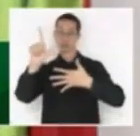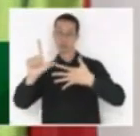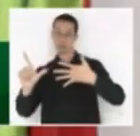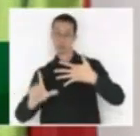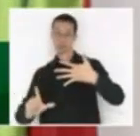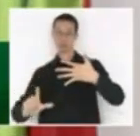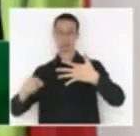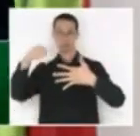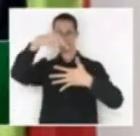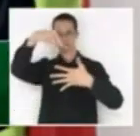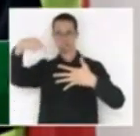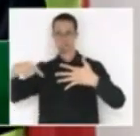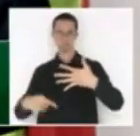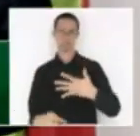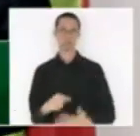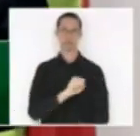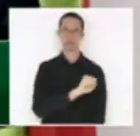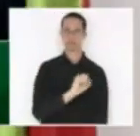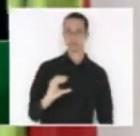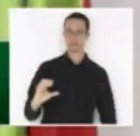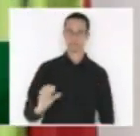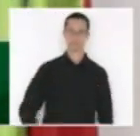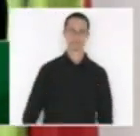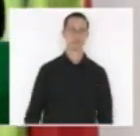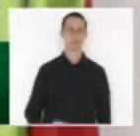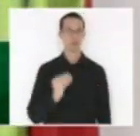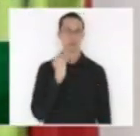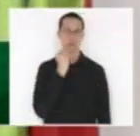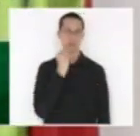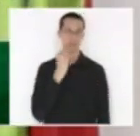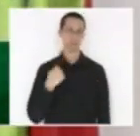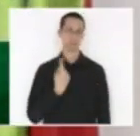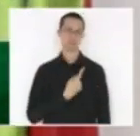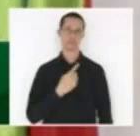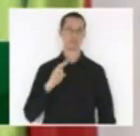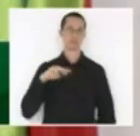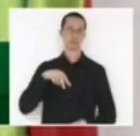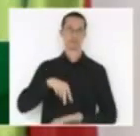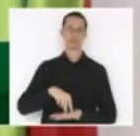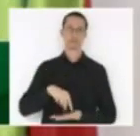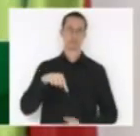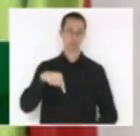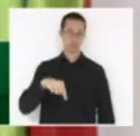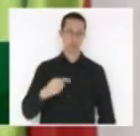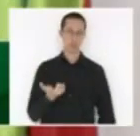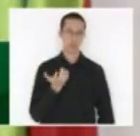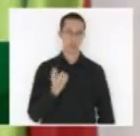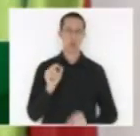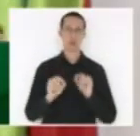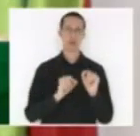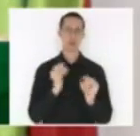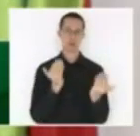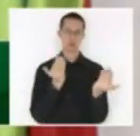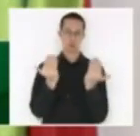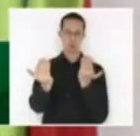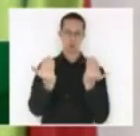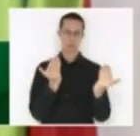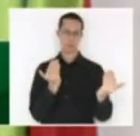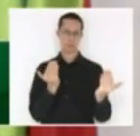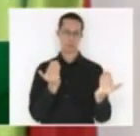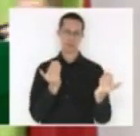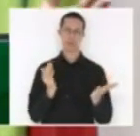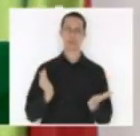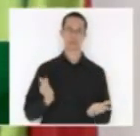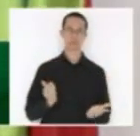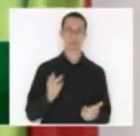É óbvio que a gente não vem aqui fazer uma comparação por quem percorre